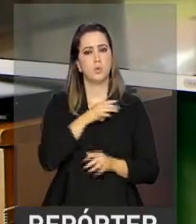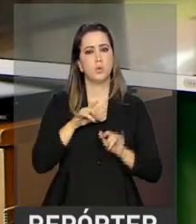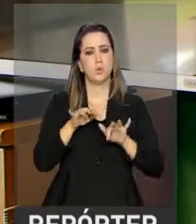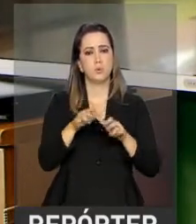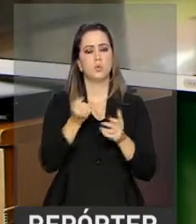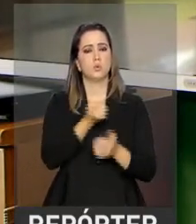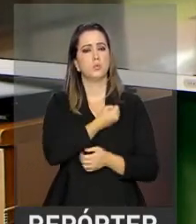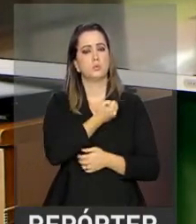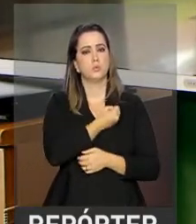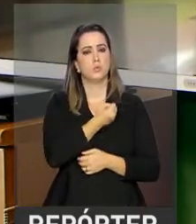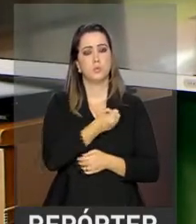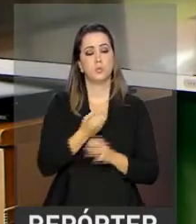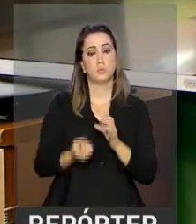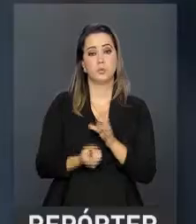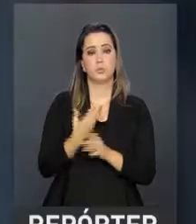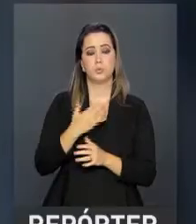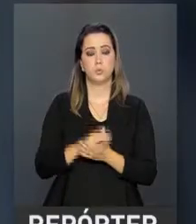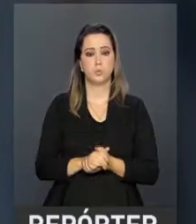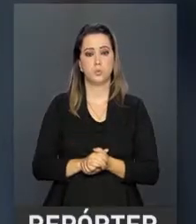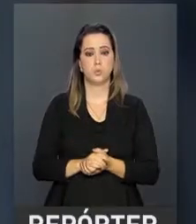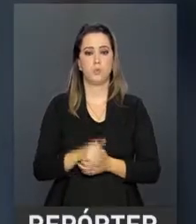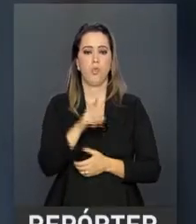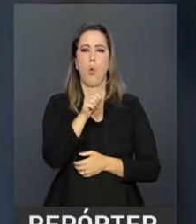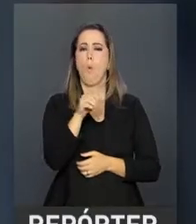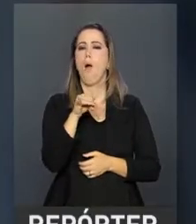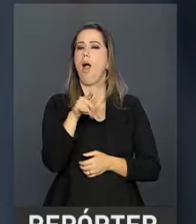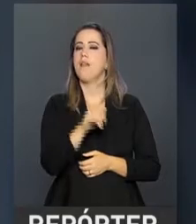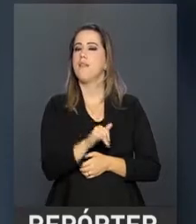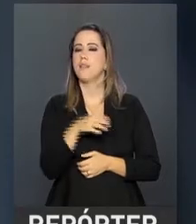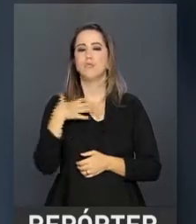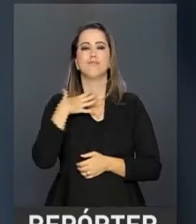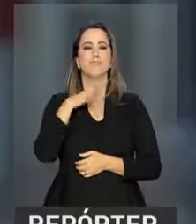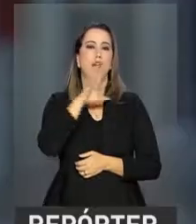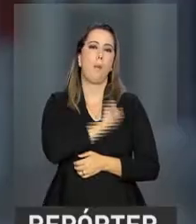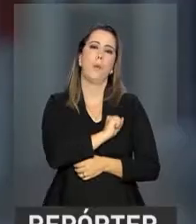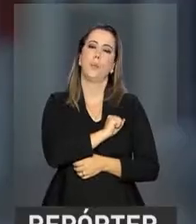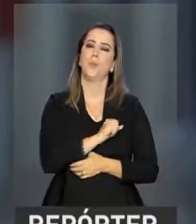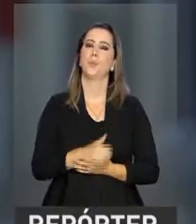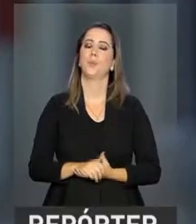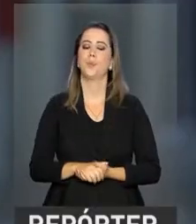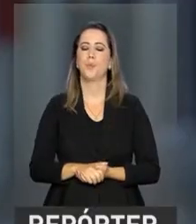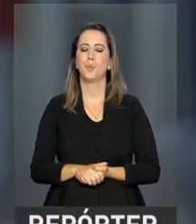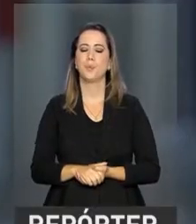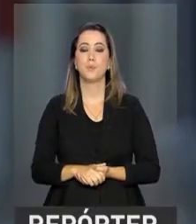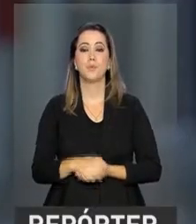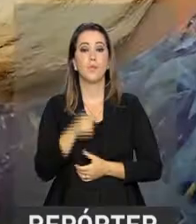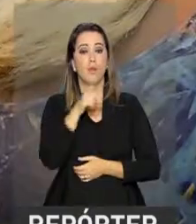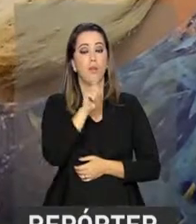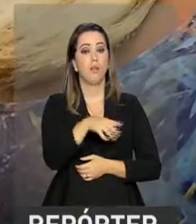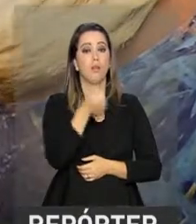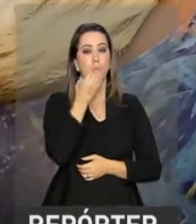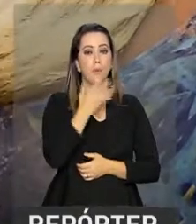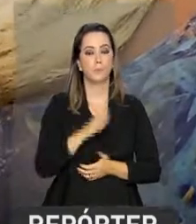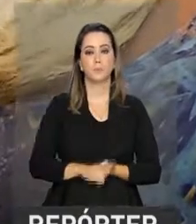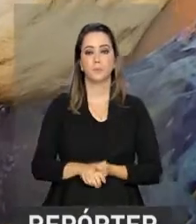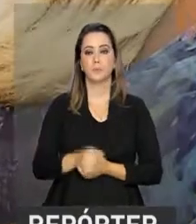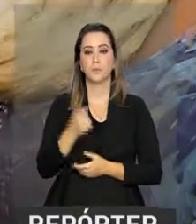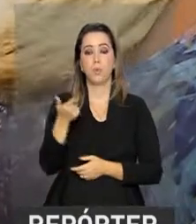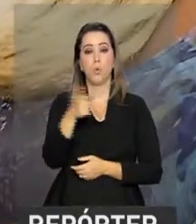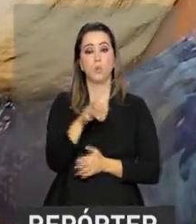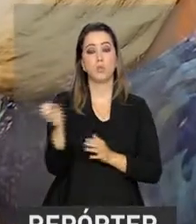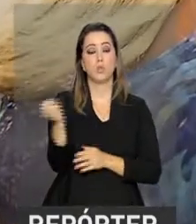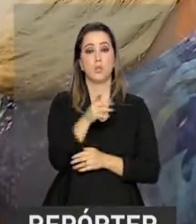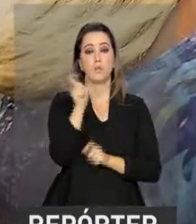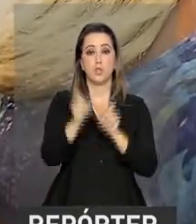digitar um número que foi gerado ahli eo al ahli adorou a novidade eu acho muito muito bom isso que a outra novidade é para